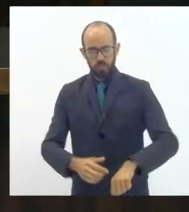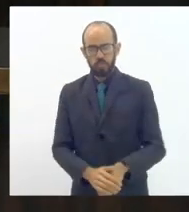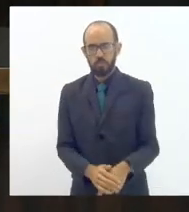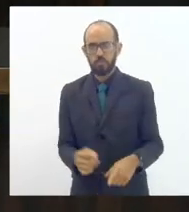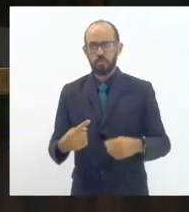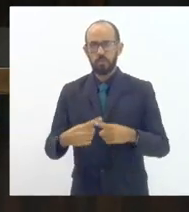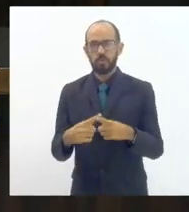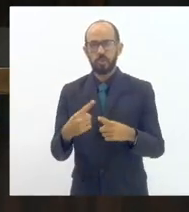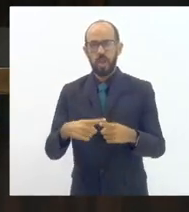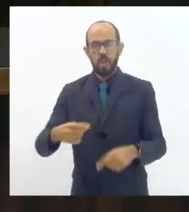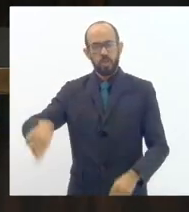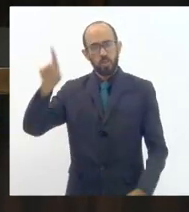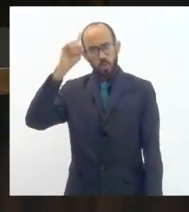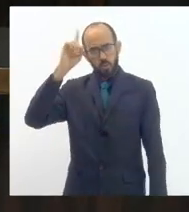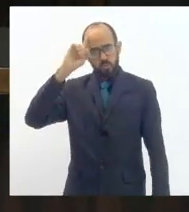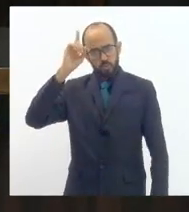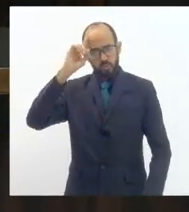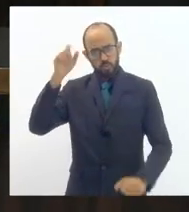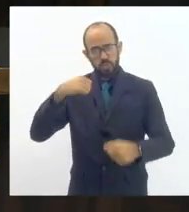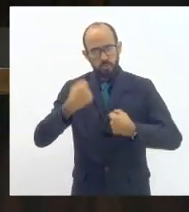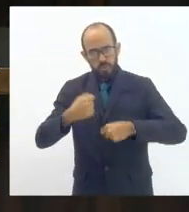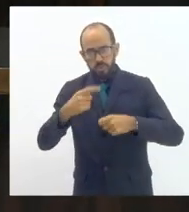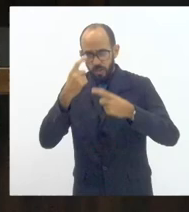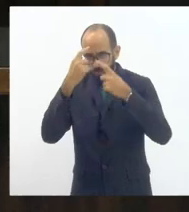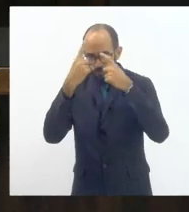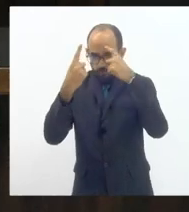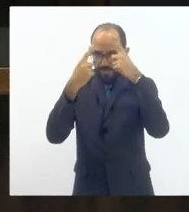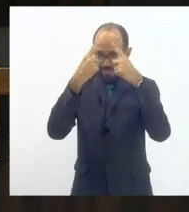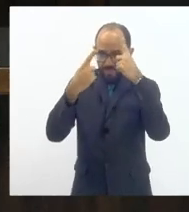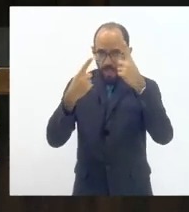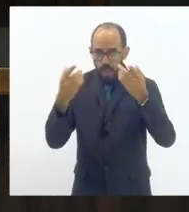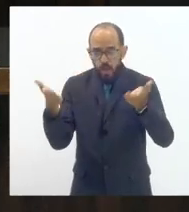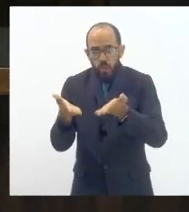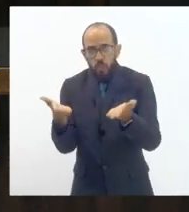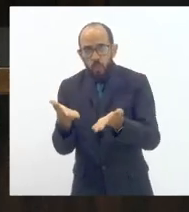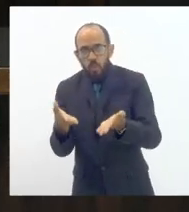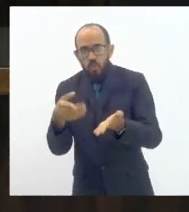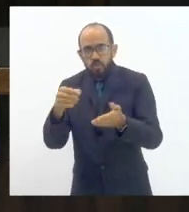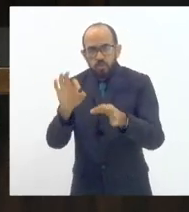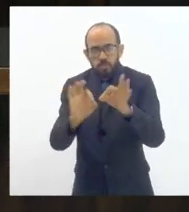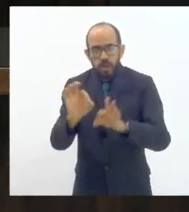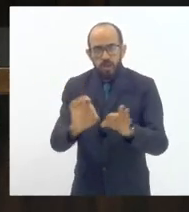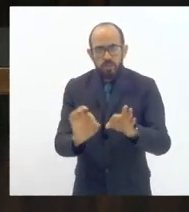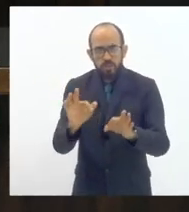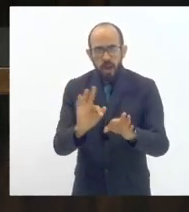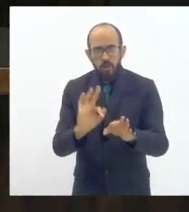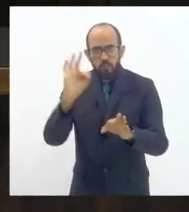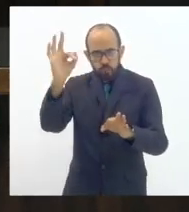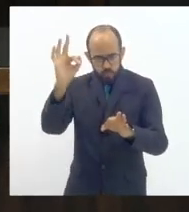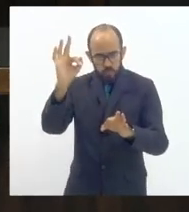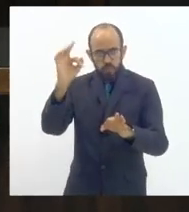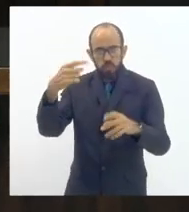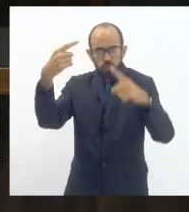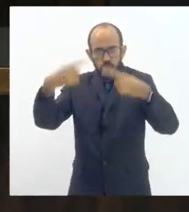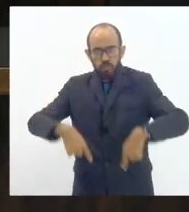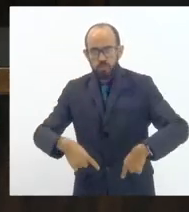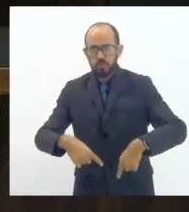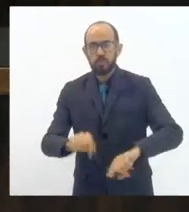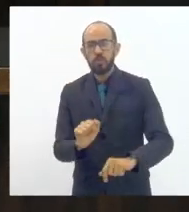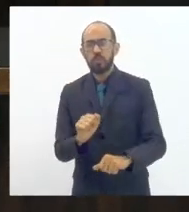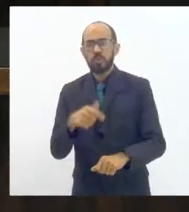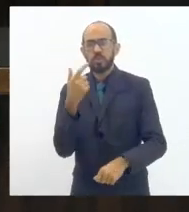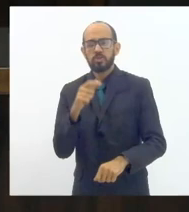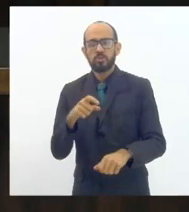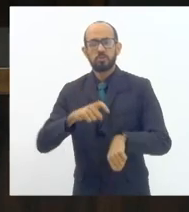porque dia a dia precisamos reinventar o hoje, planejar e disputar o futuro num momento onde